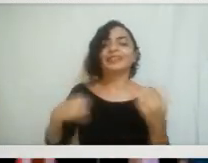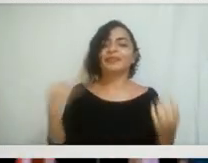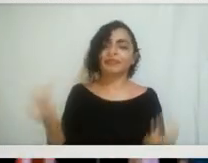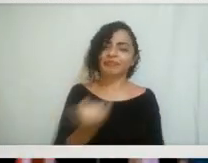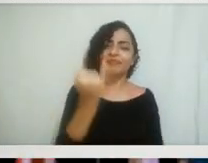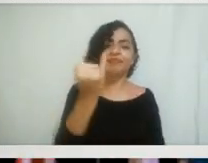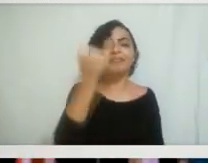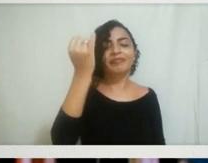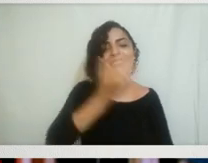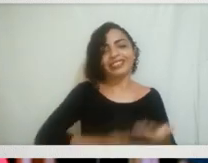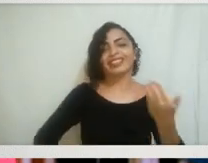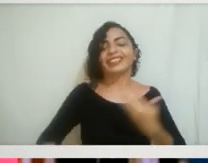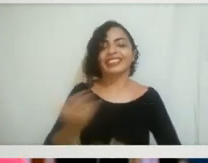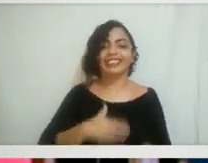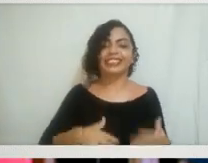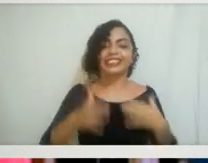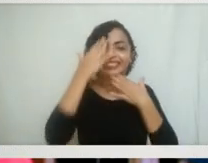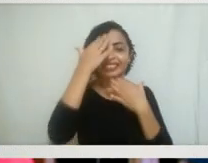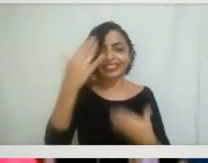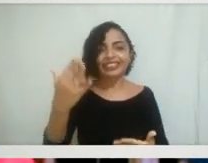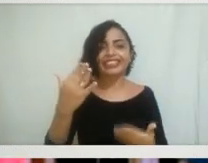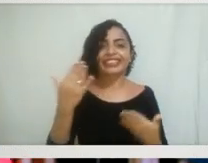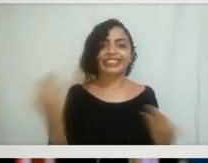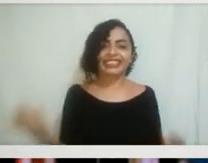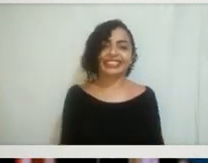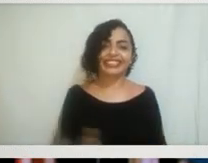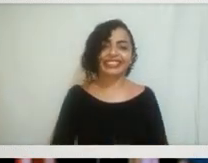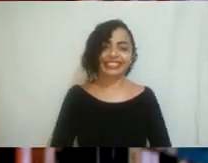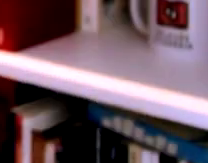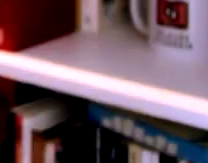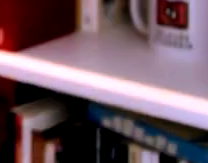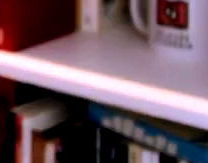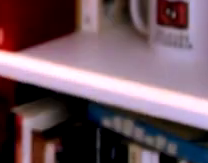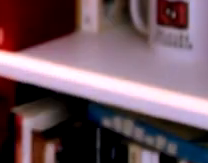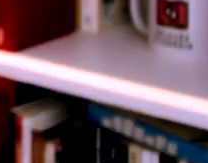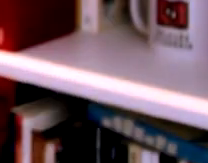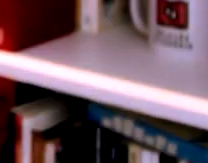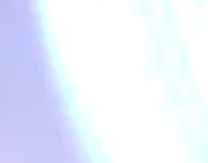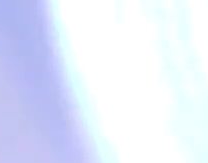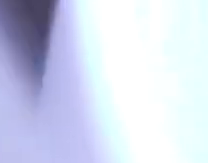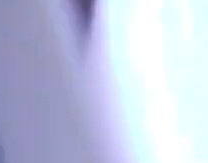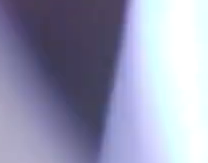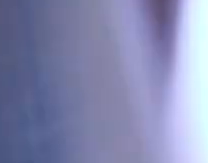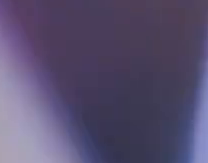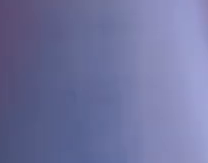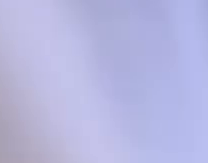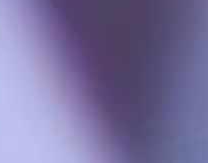formas muito bacanas de nos ajudar, a gente sempre fica muito agradecido. Então é isso aí, pessoal, valeu!